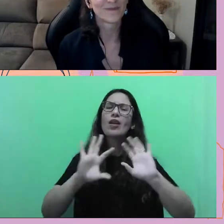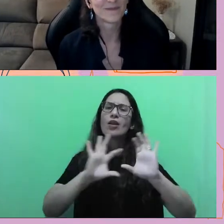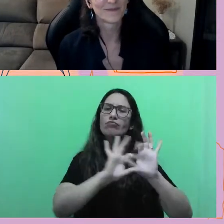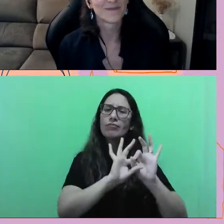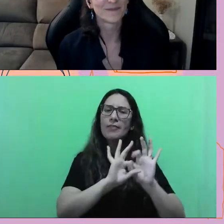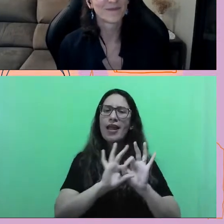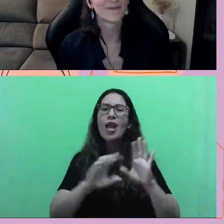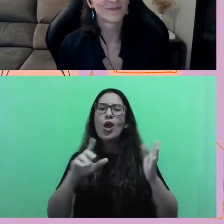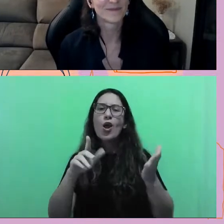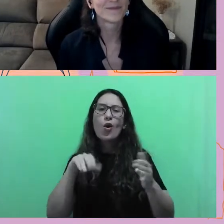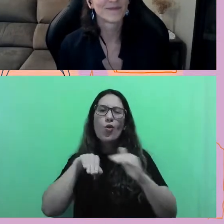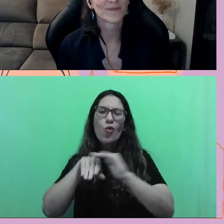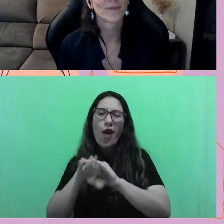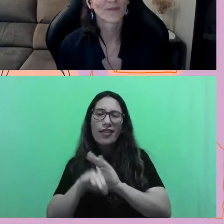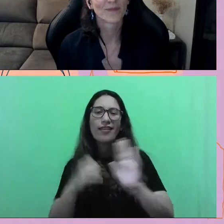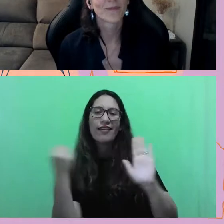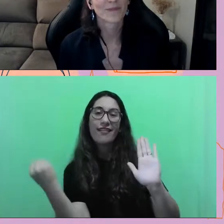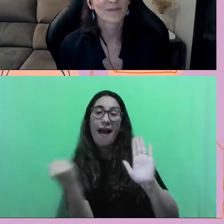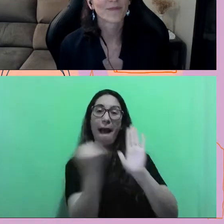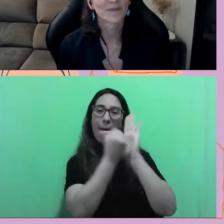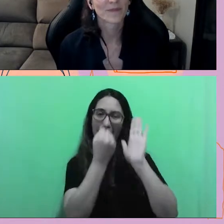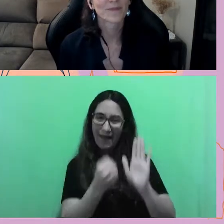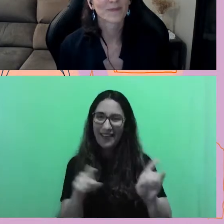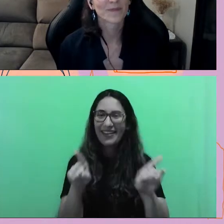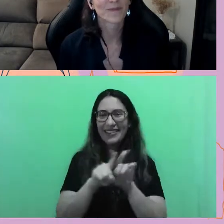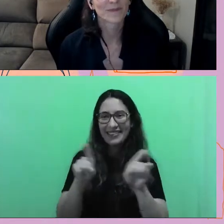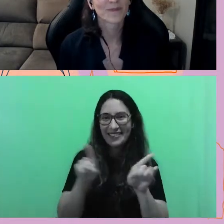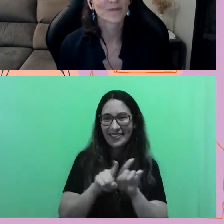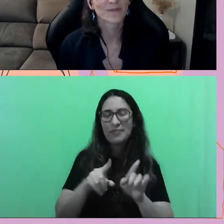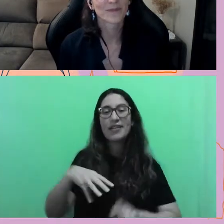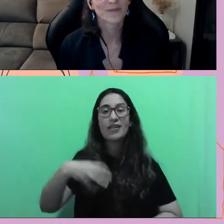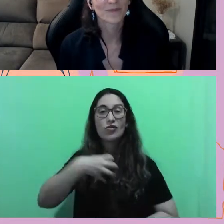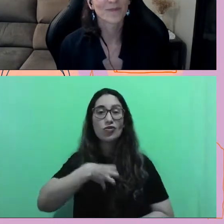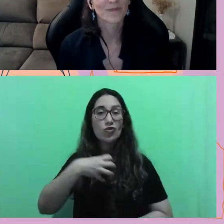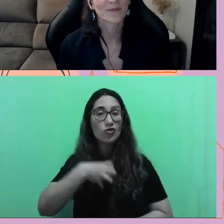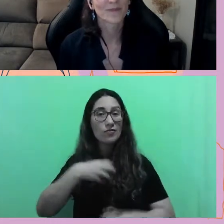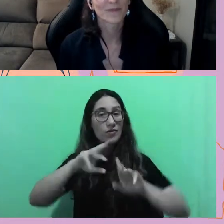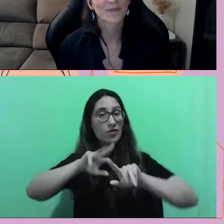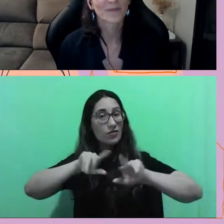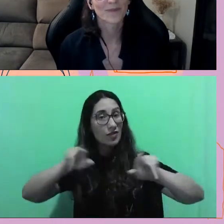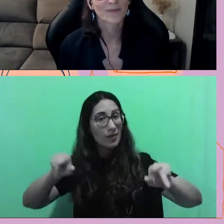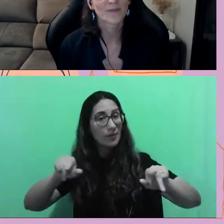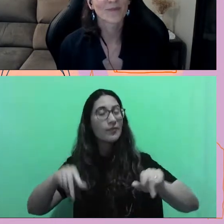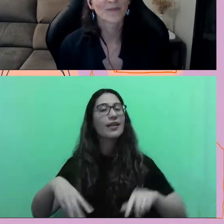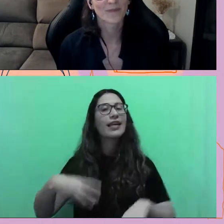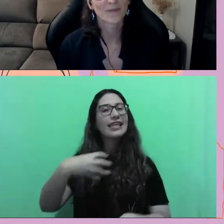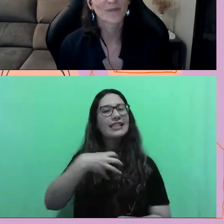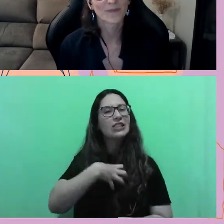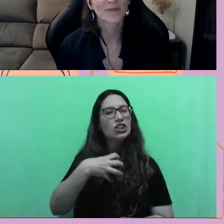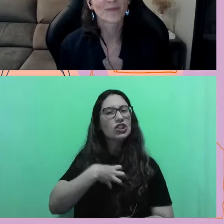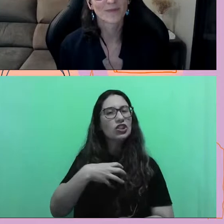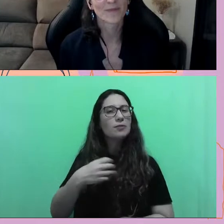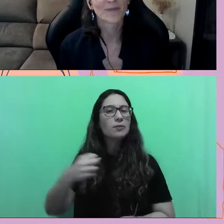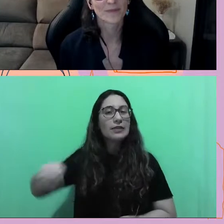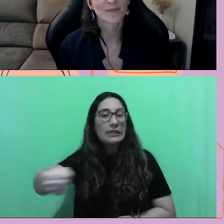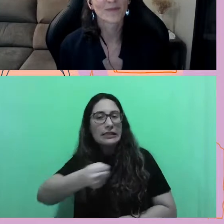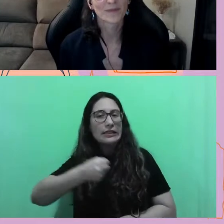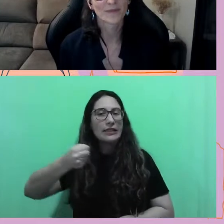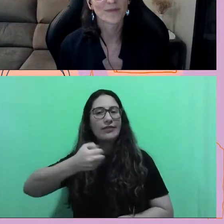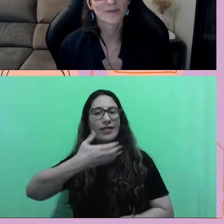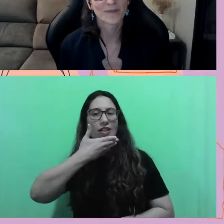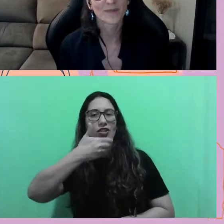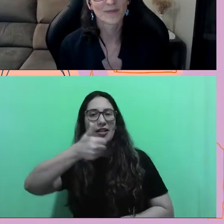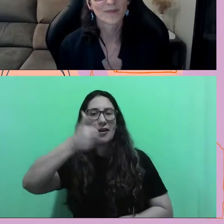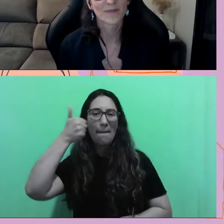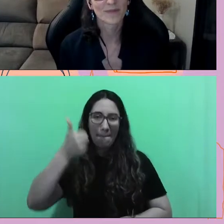sabe, estava entendendo os estilos diferentes, sentindo o gosto, aprendendo que tipo de cerveja é melhor